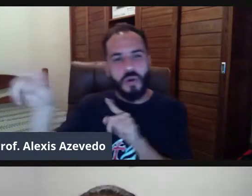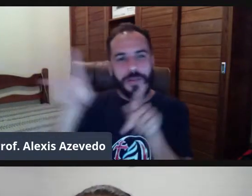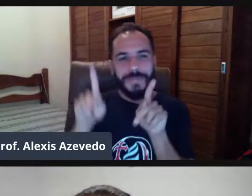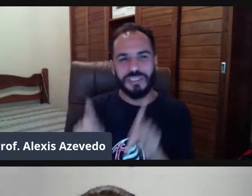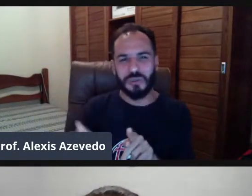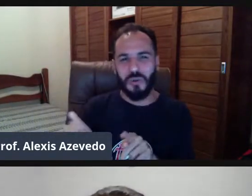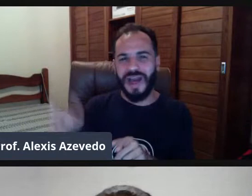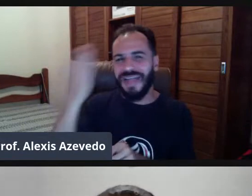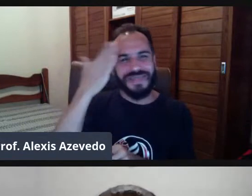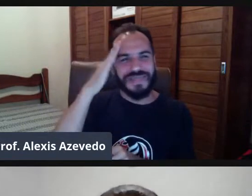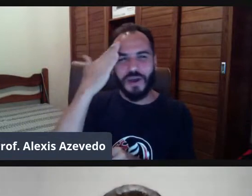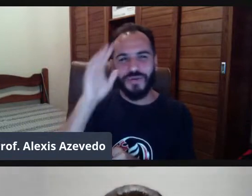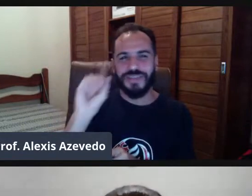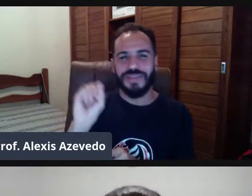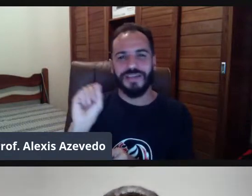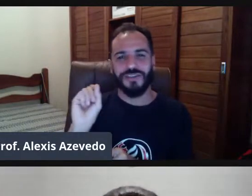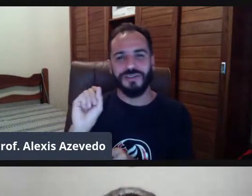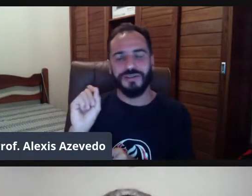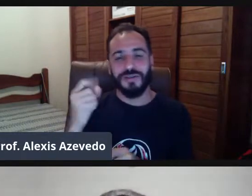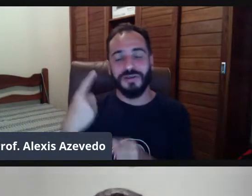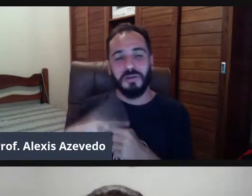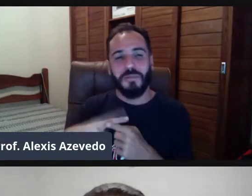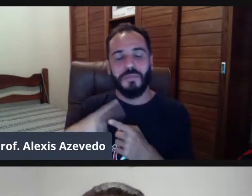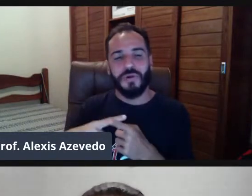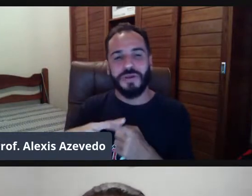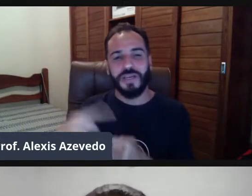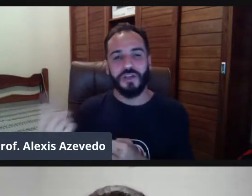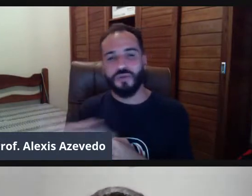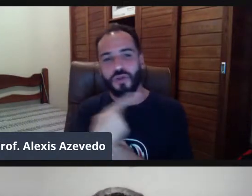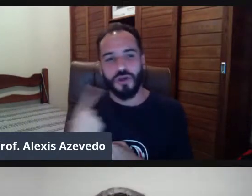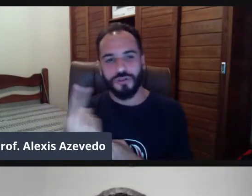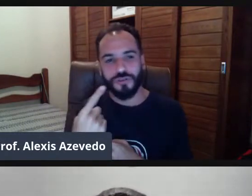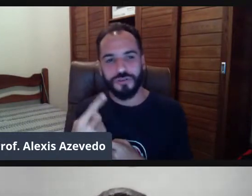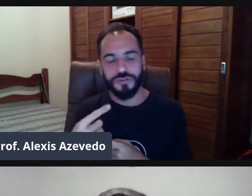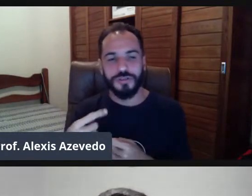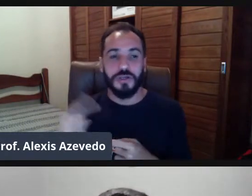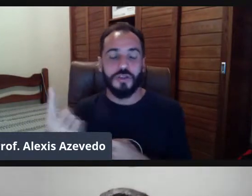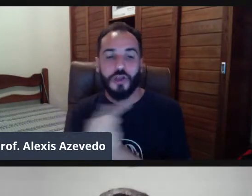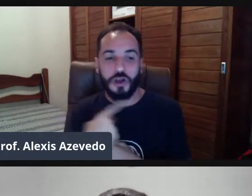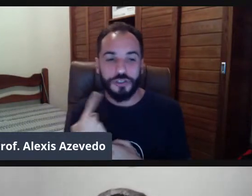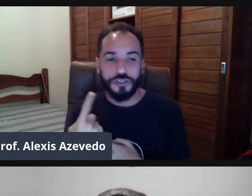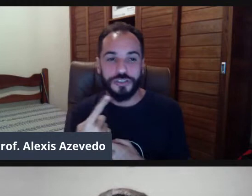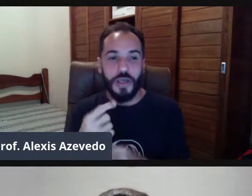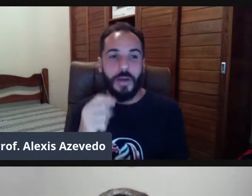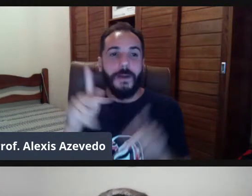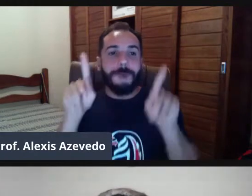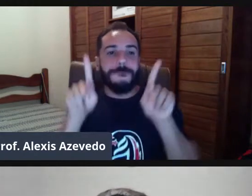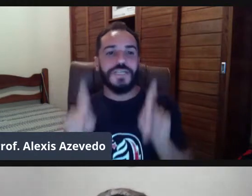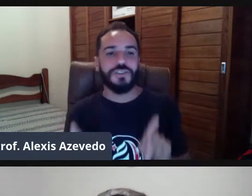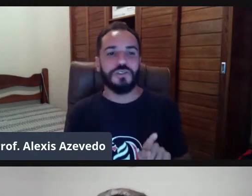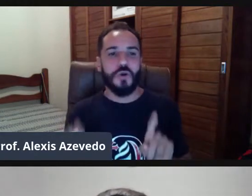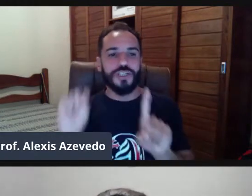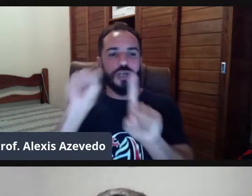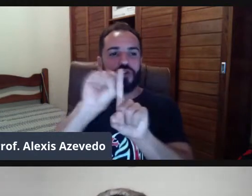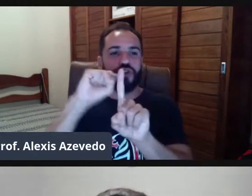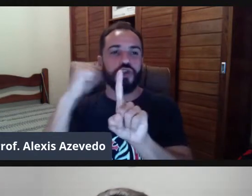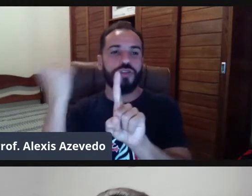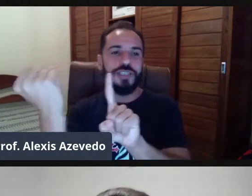direito, justamente porque nós somos seres sociais, nós somos pessoas